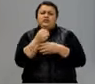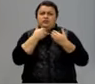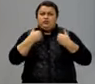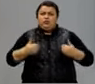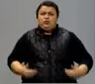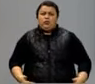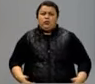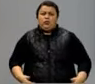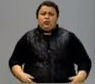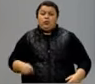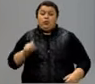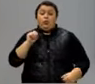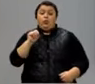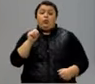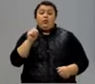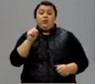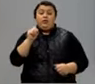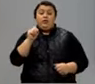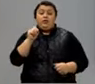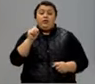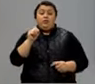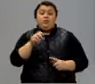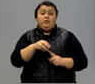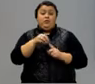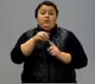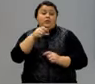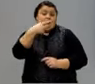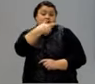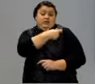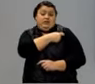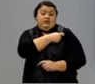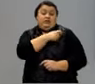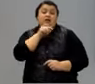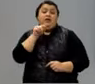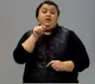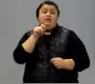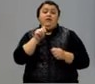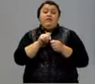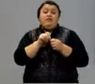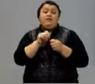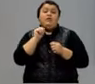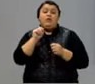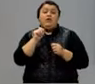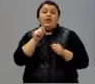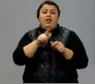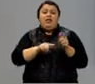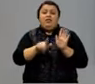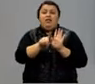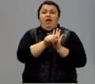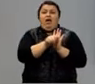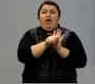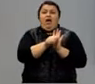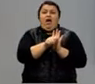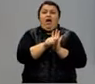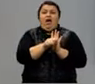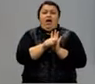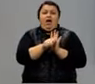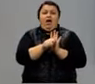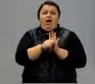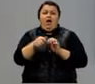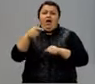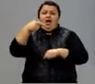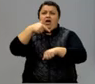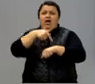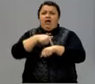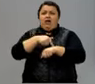tradicional é que ela poderá: letra A, impedir a penetração do parasita na pele. B, eliminar